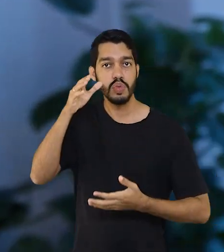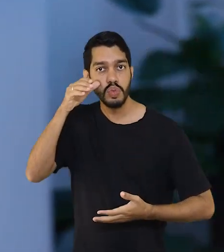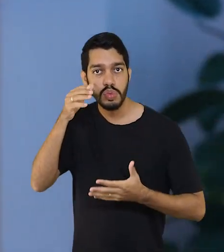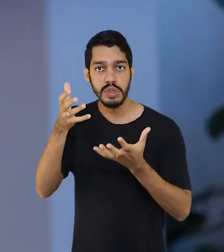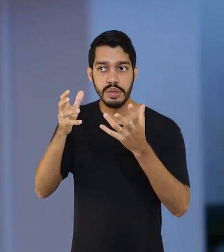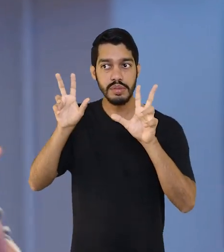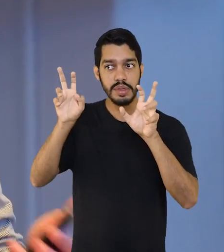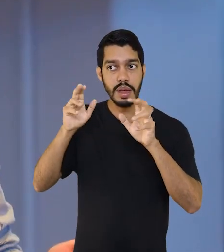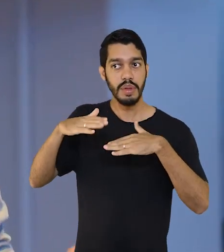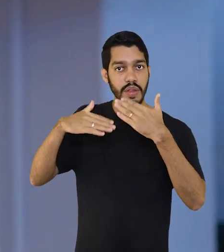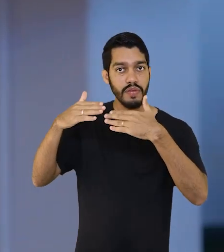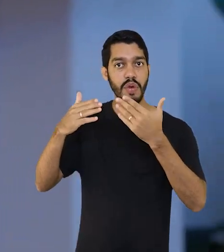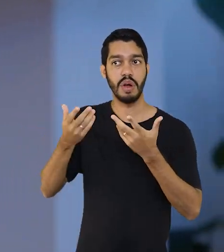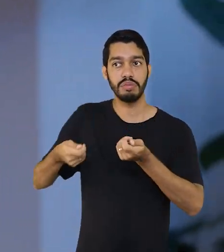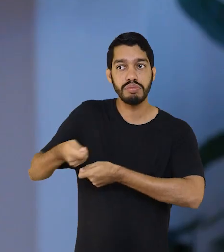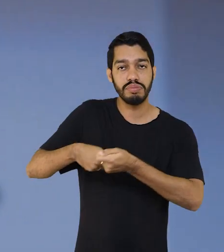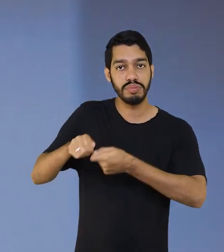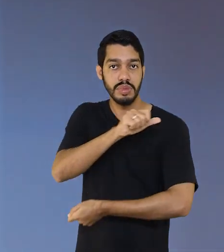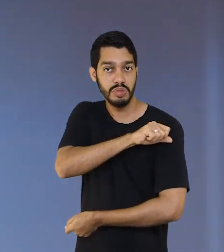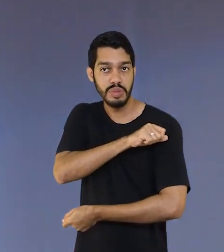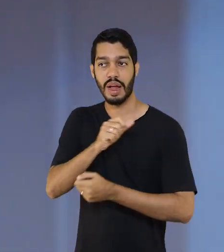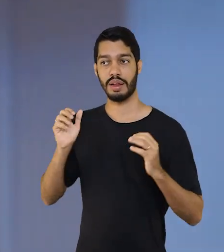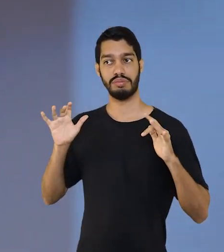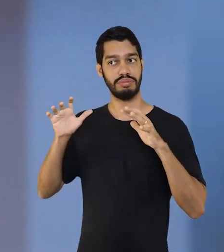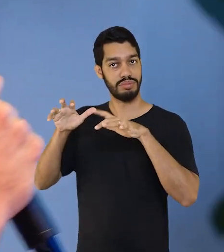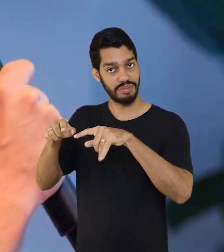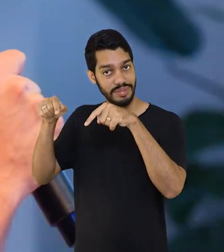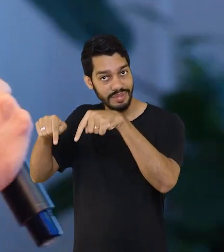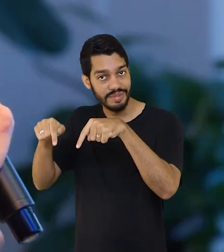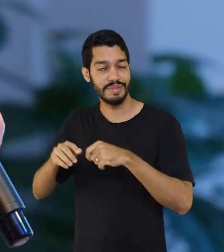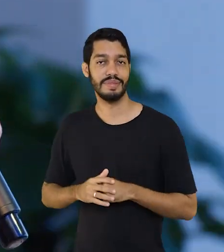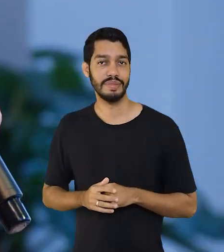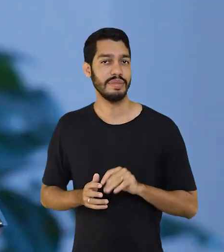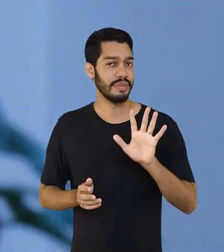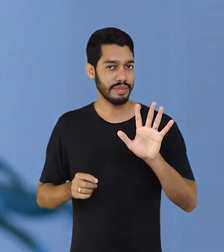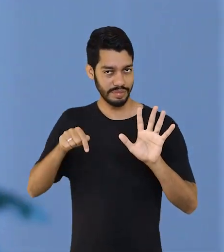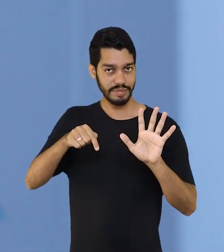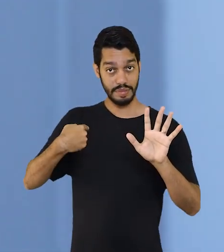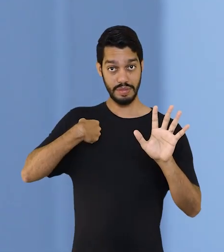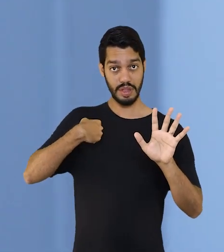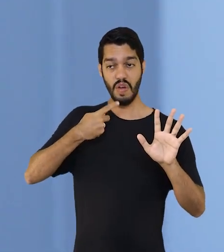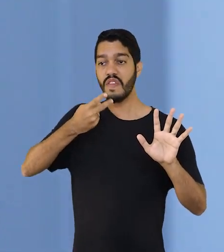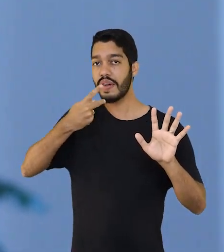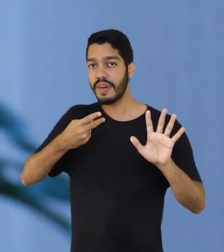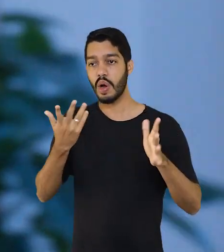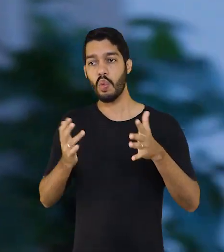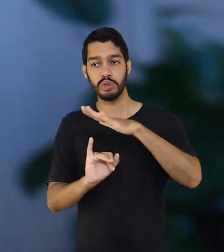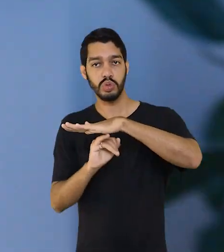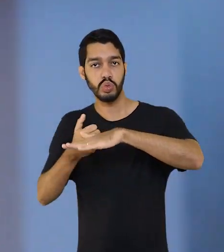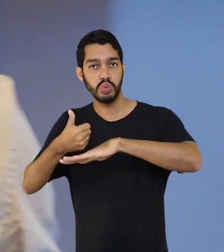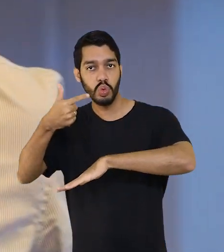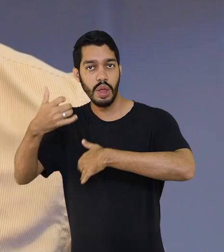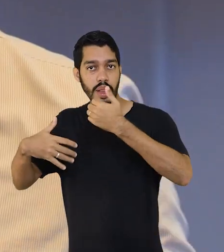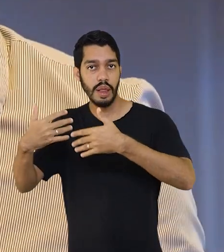querem desenvolver o ambiente de negócio do Rio de Janeiro. Mas a ideia de hoje não é vocês ouvirem sobre mim e sobre o Instituto, e sim vocês ouvirem a